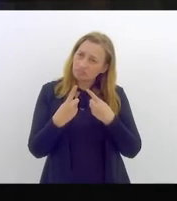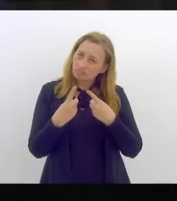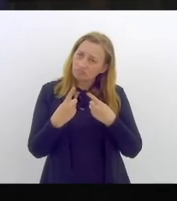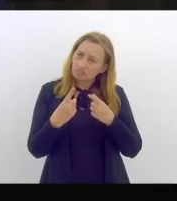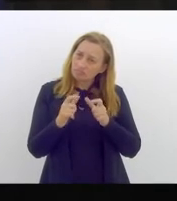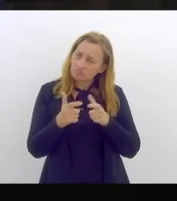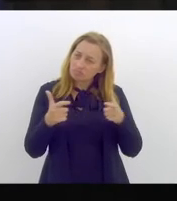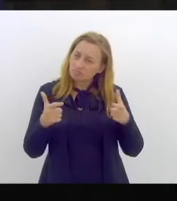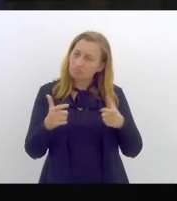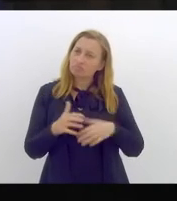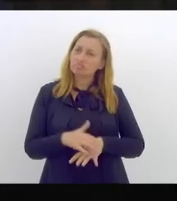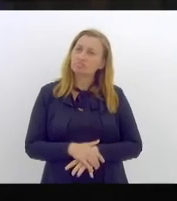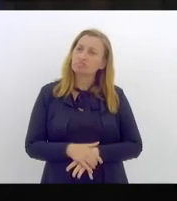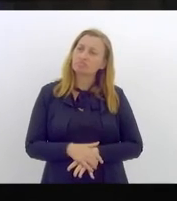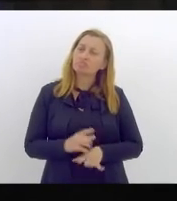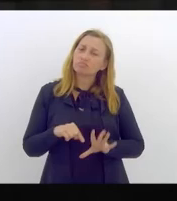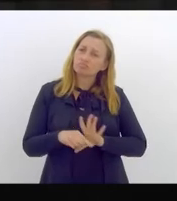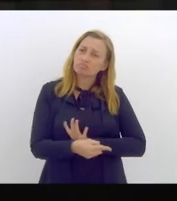mais